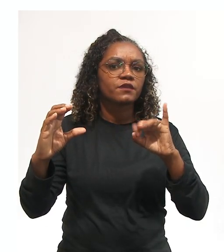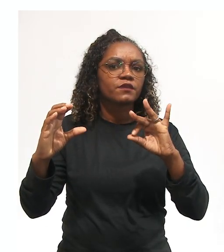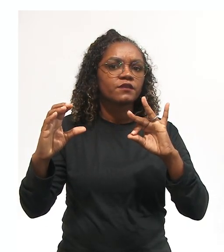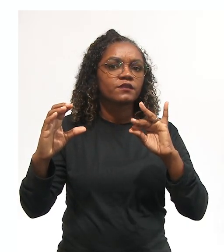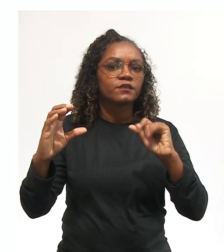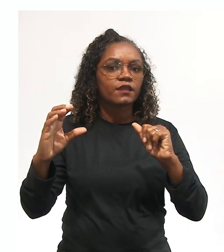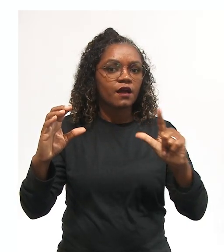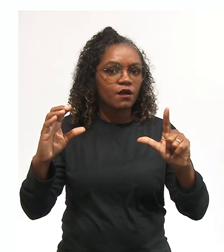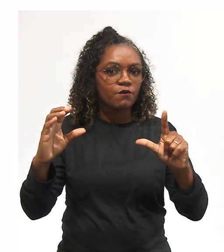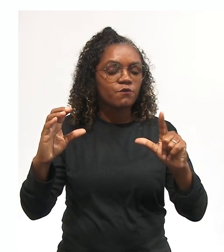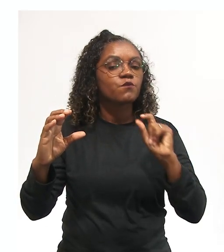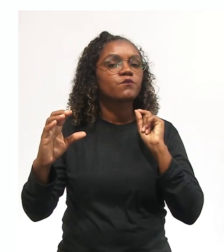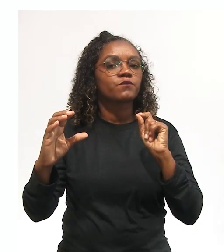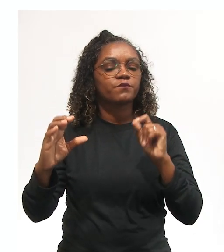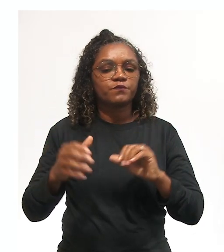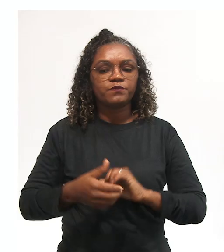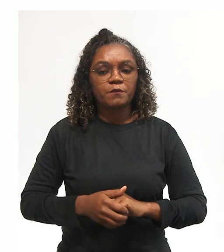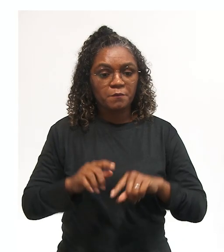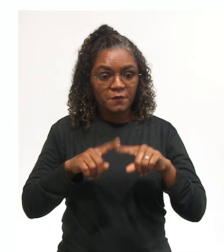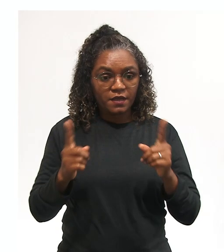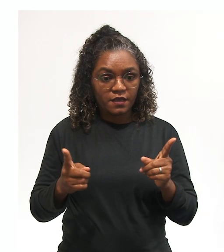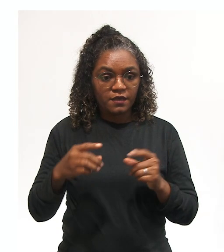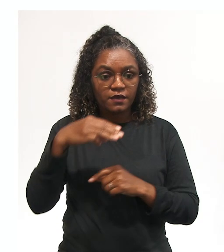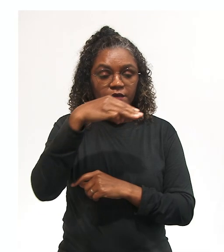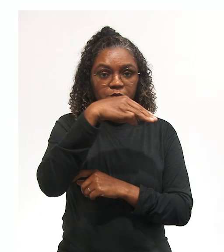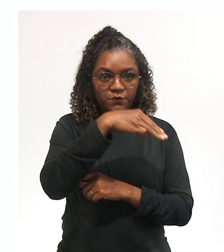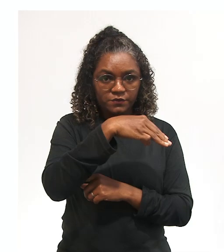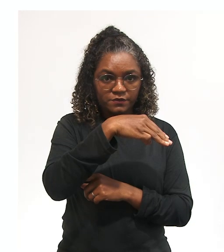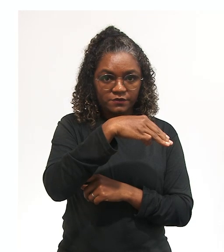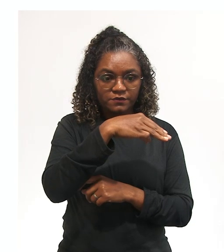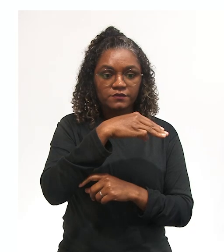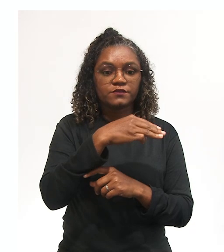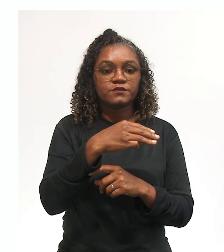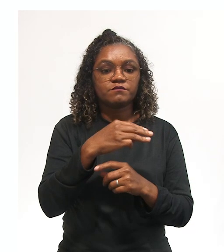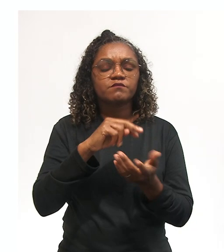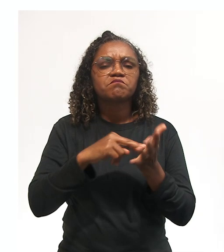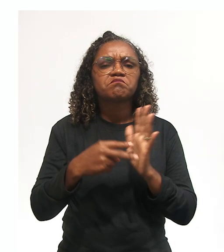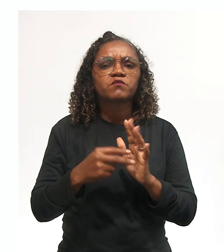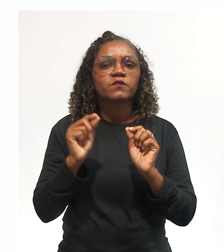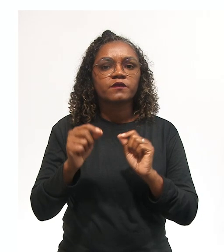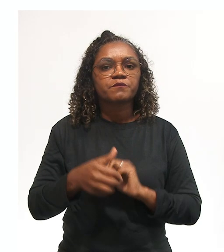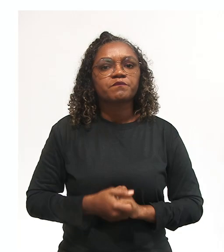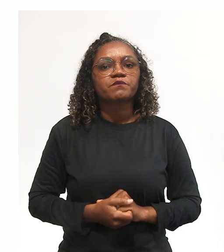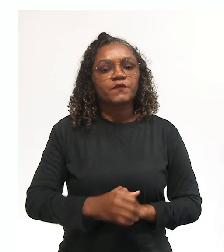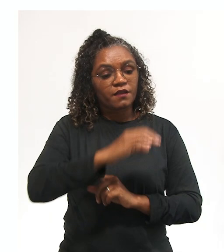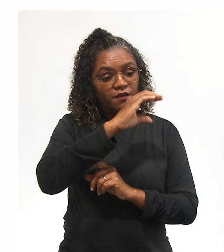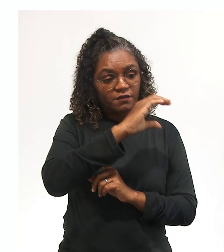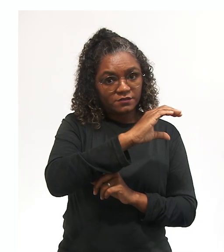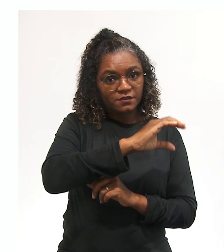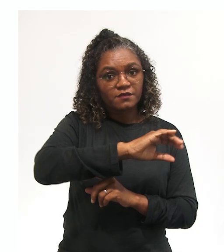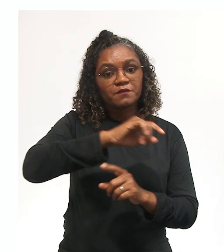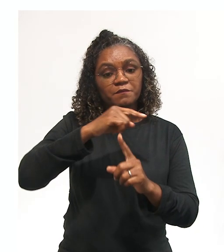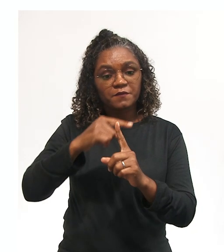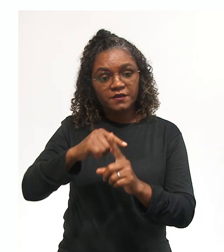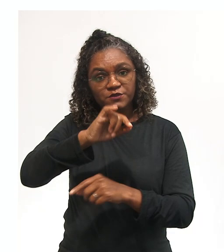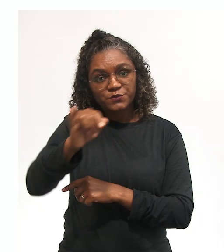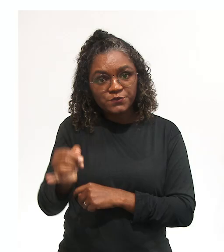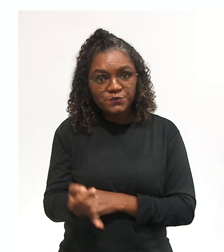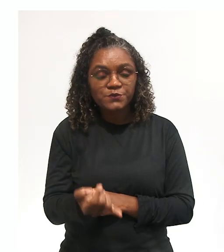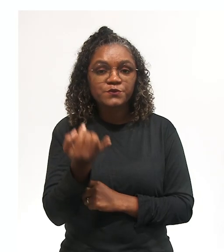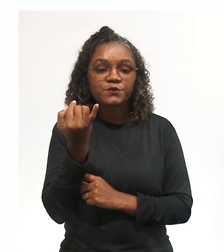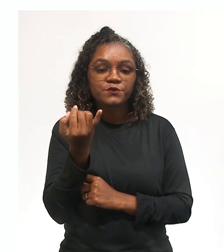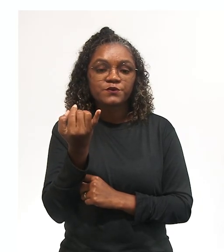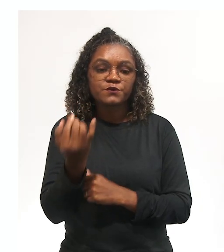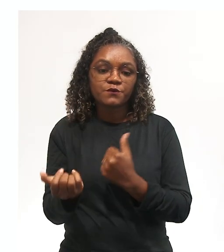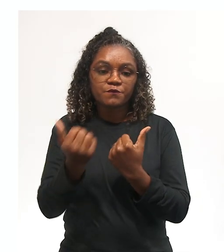Montante, nós sabemos que montante é capital mais juros. Mas o que é juro? Juro, eu vou substituir